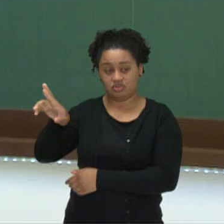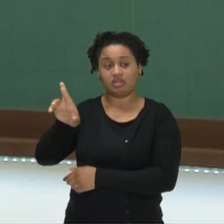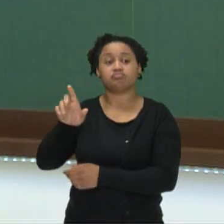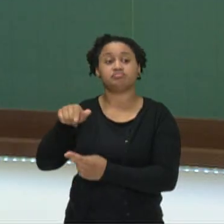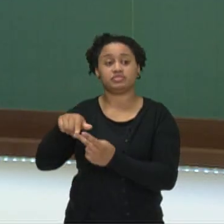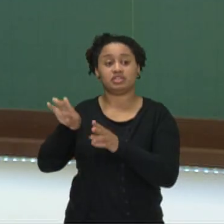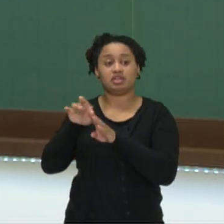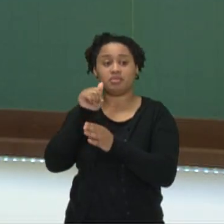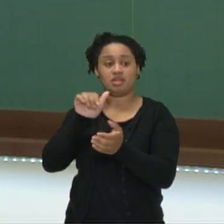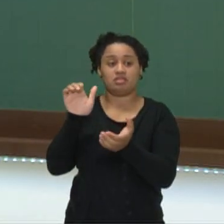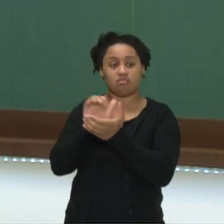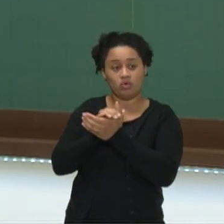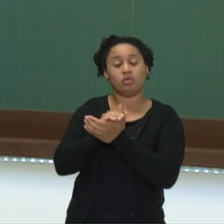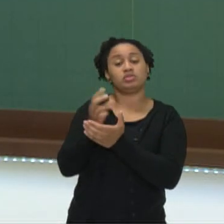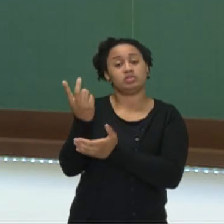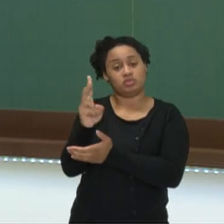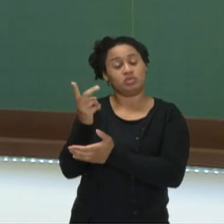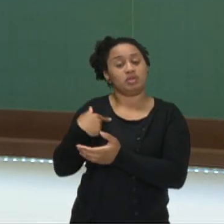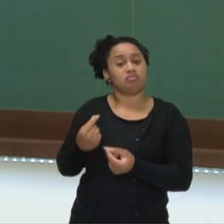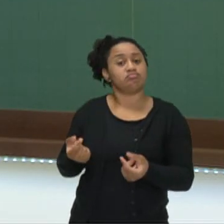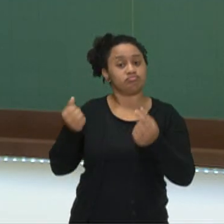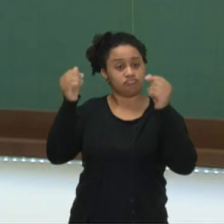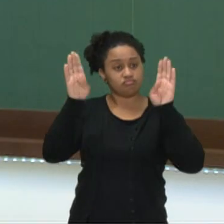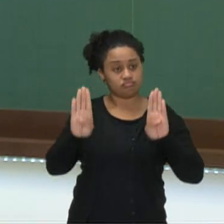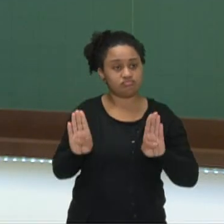ali, né, de Augsburg, né?